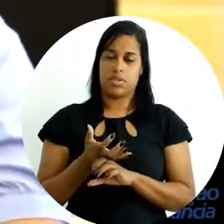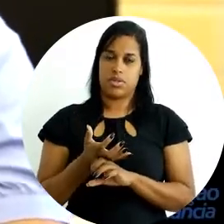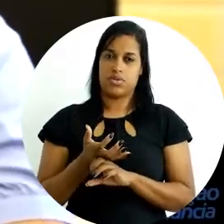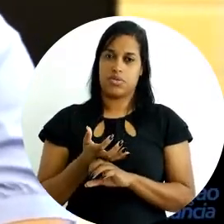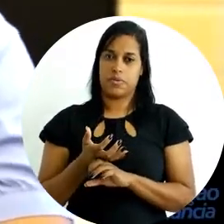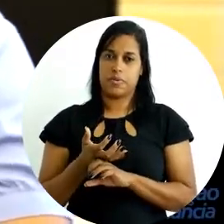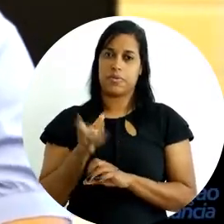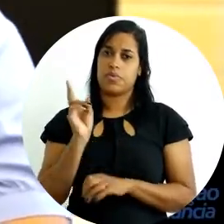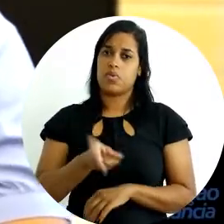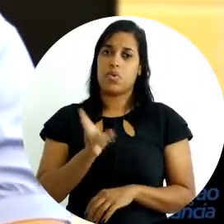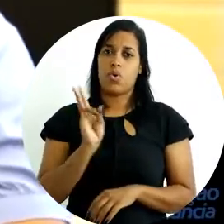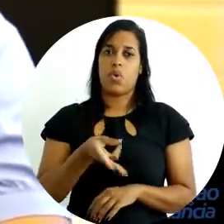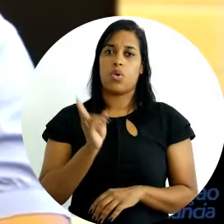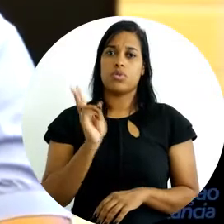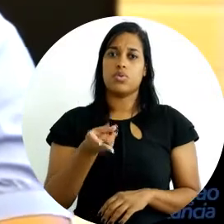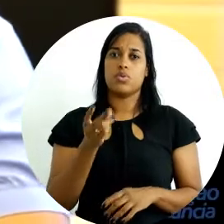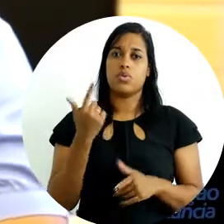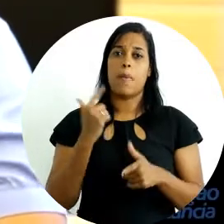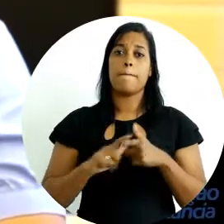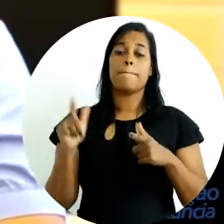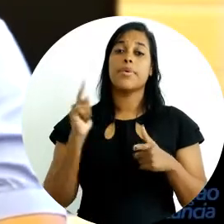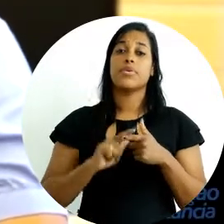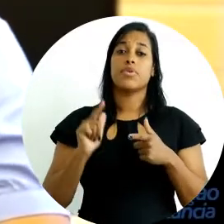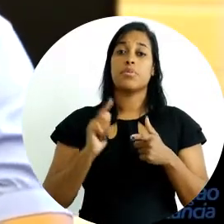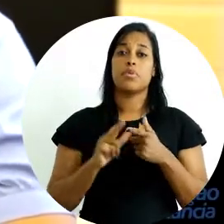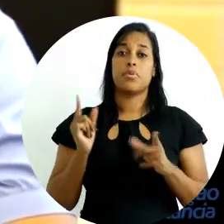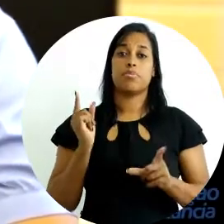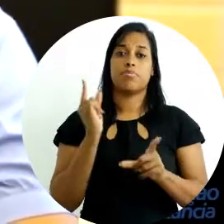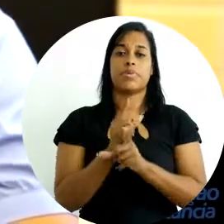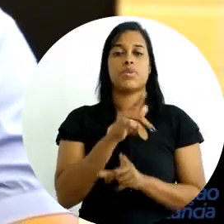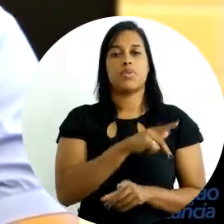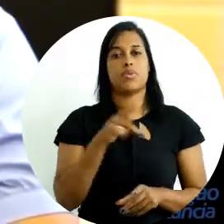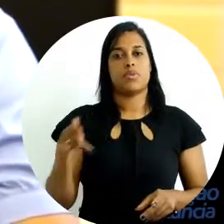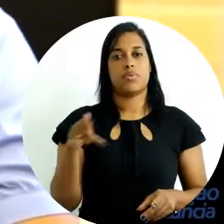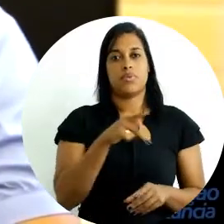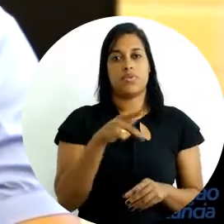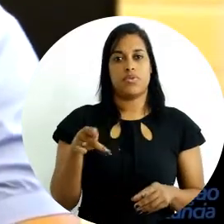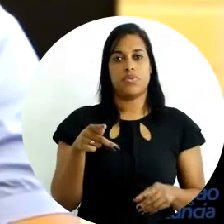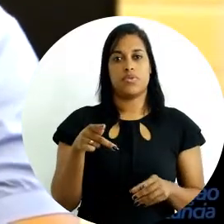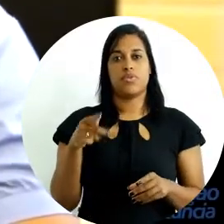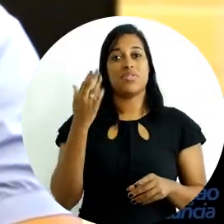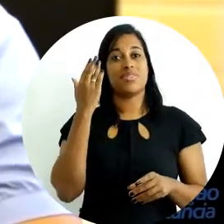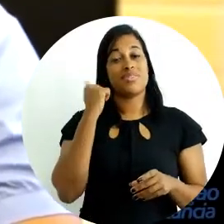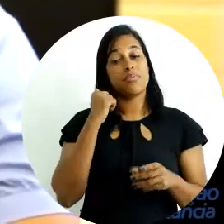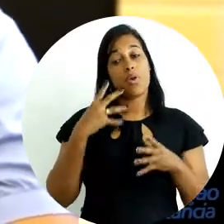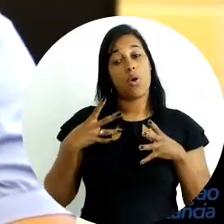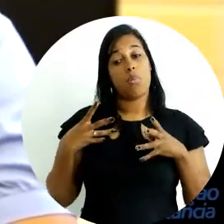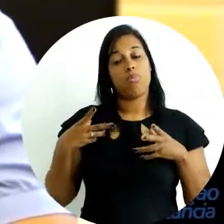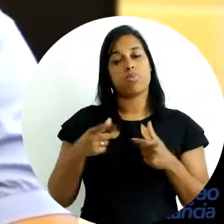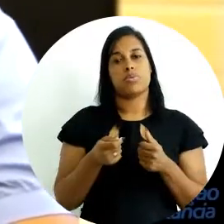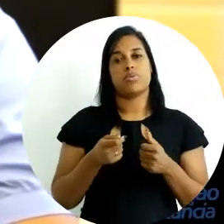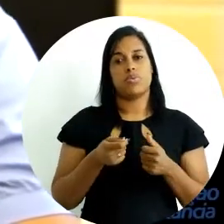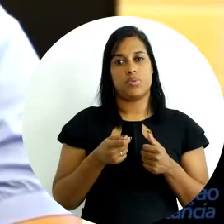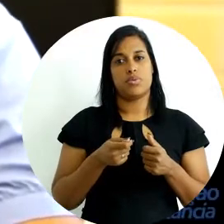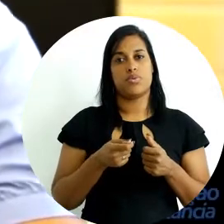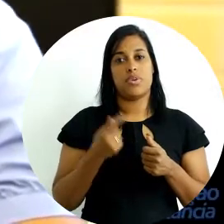disciplinas, mais uma vez, continuou-se o grande problema para se encontrar professores leigos com domínios e